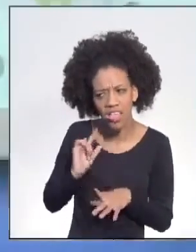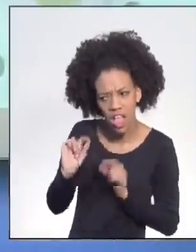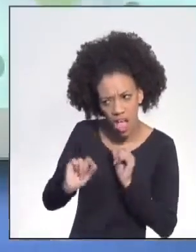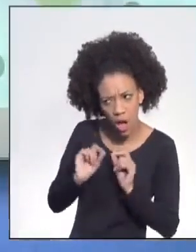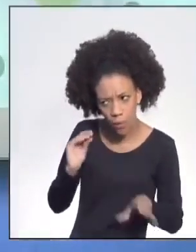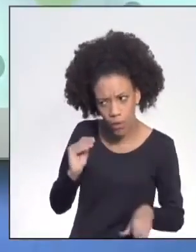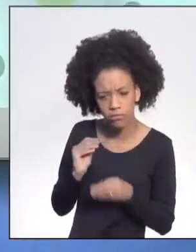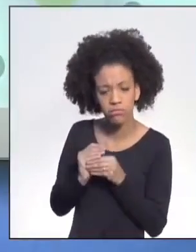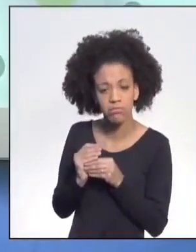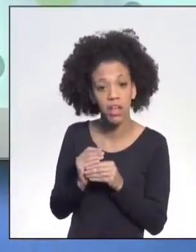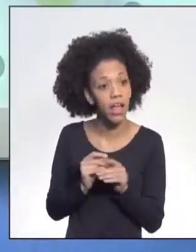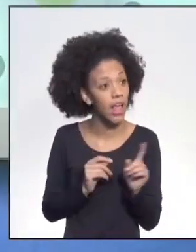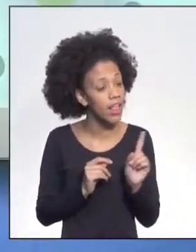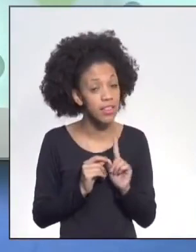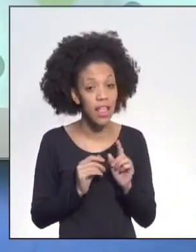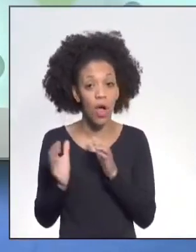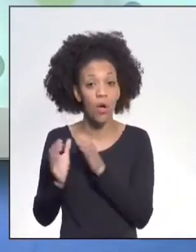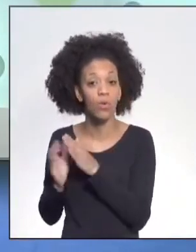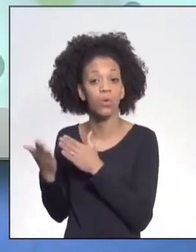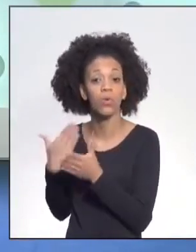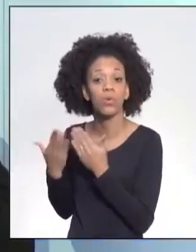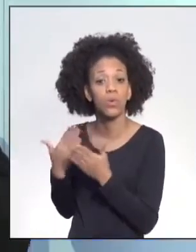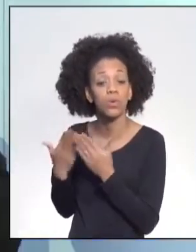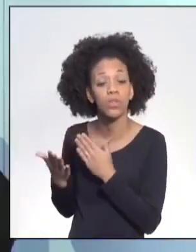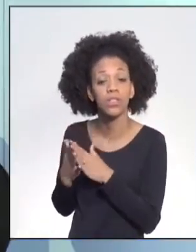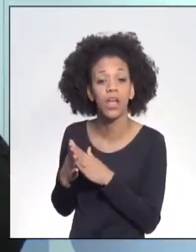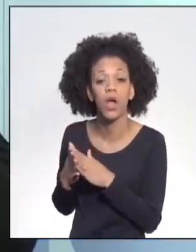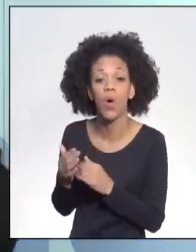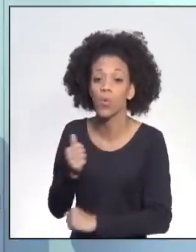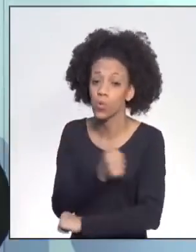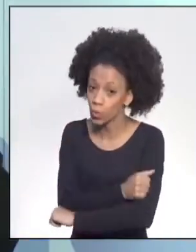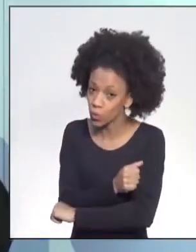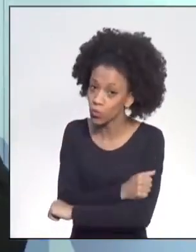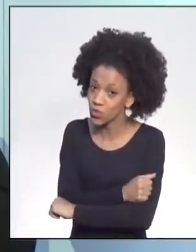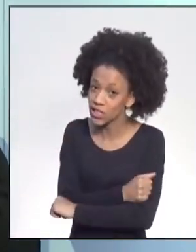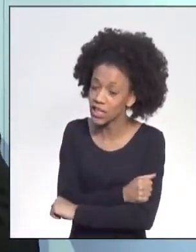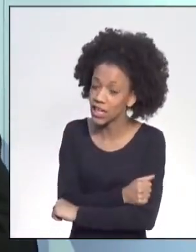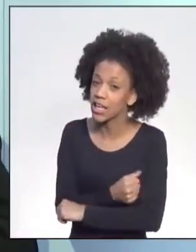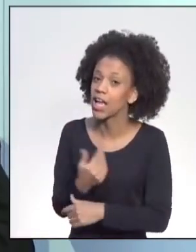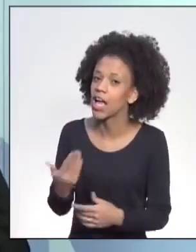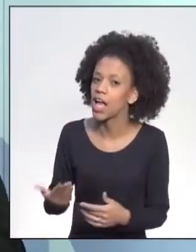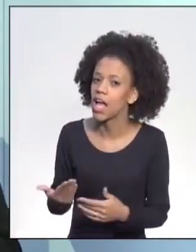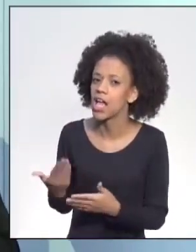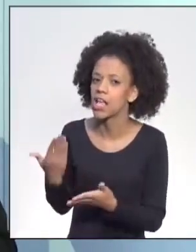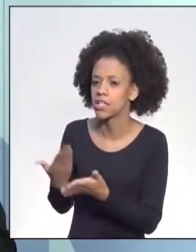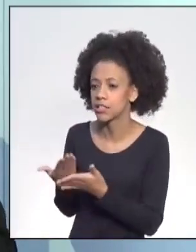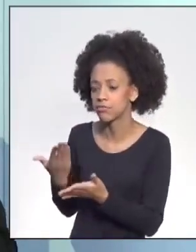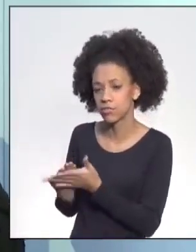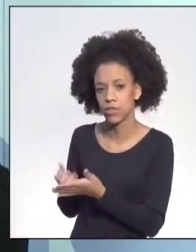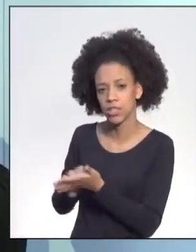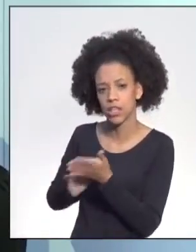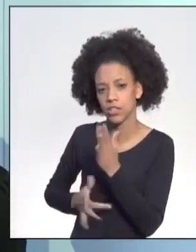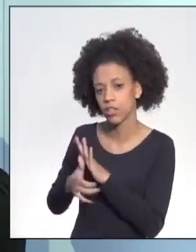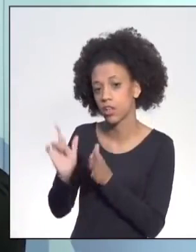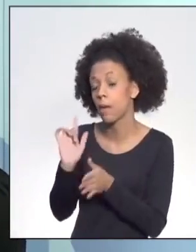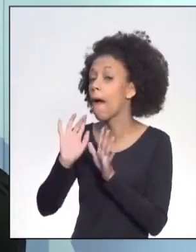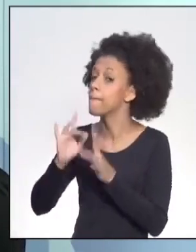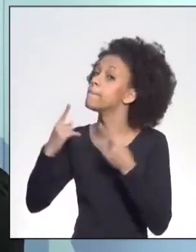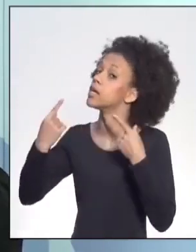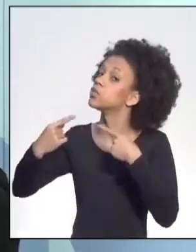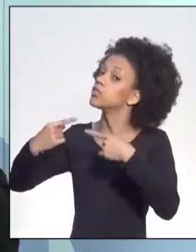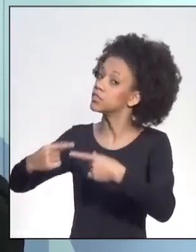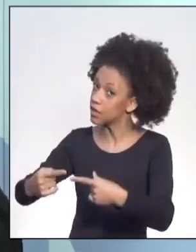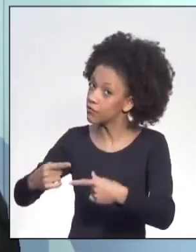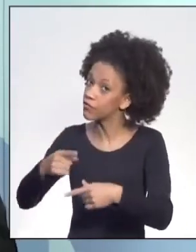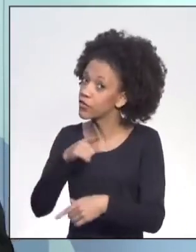Carlos? Não, no chat os alunos, os estudantes ficaram na atividade anterior, mas ficou o desafio